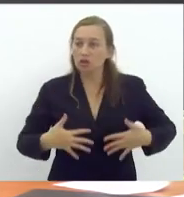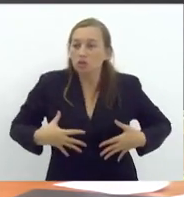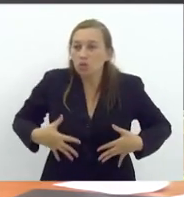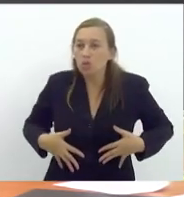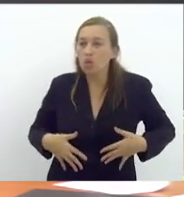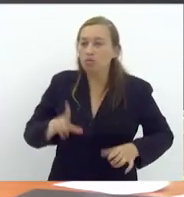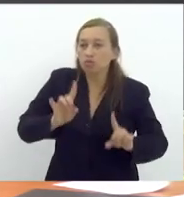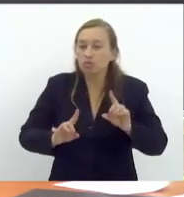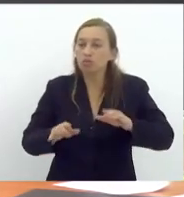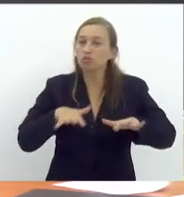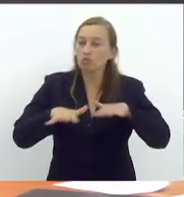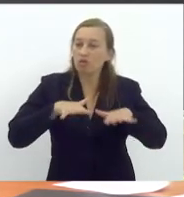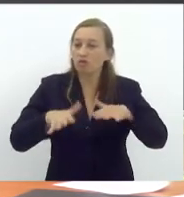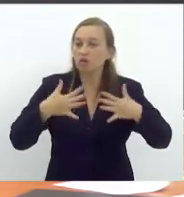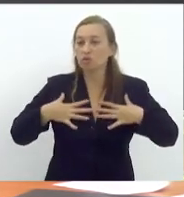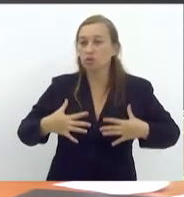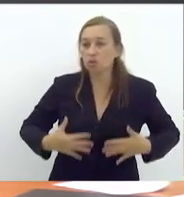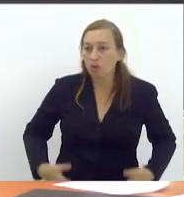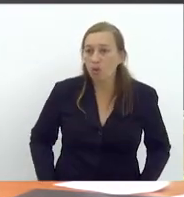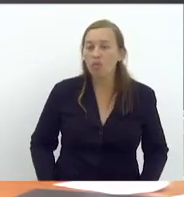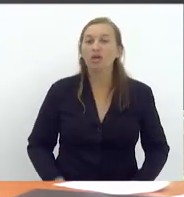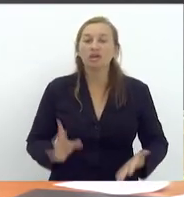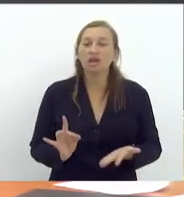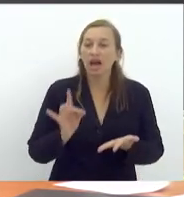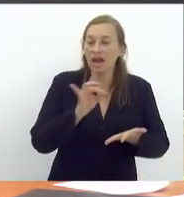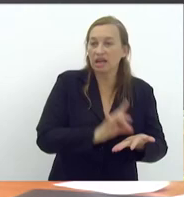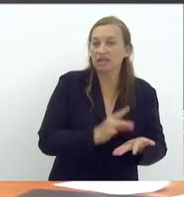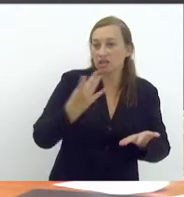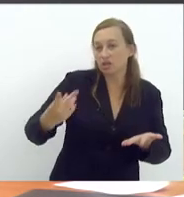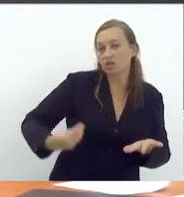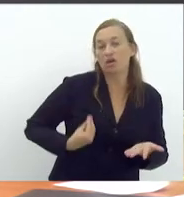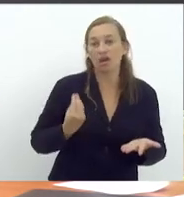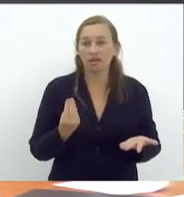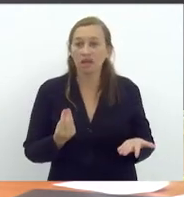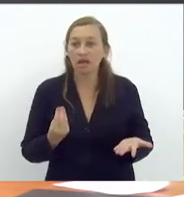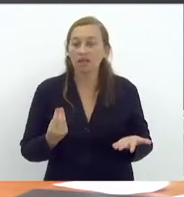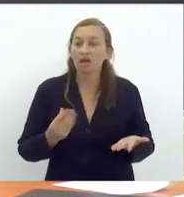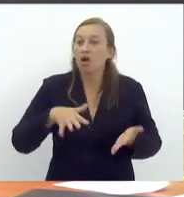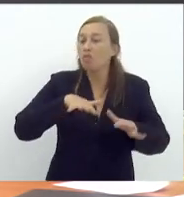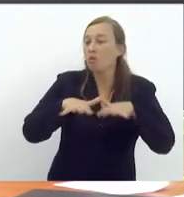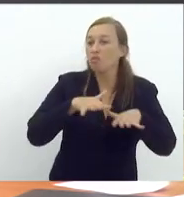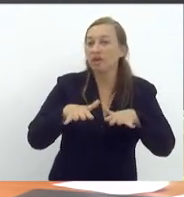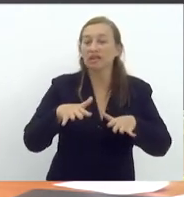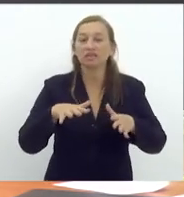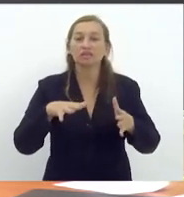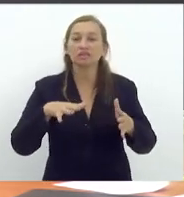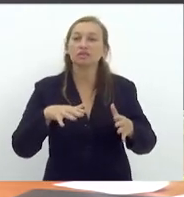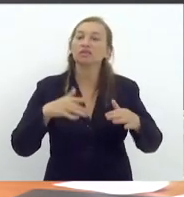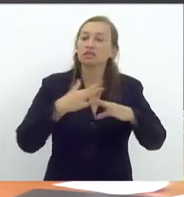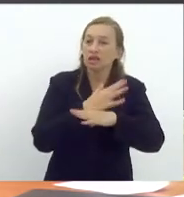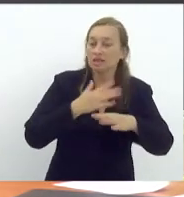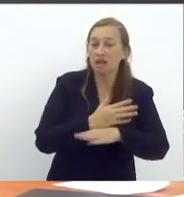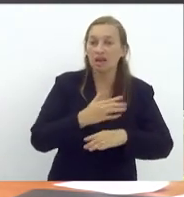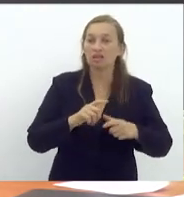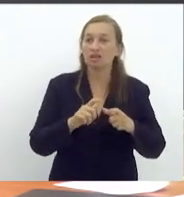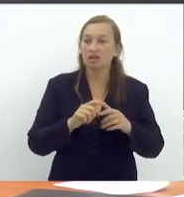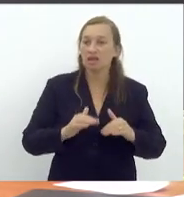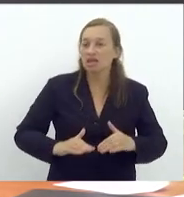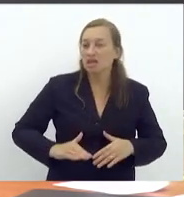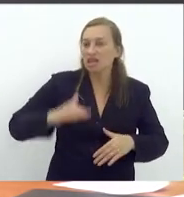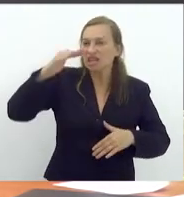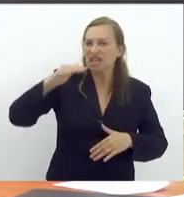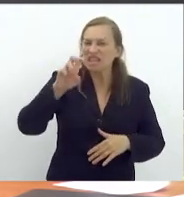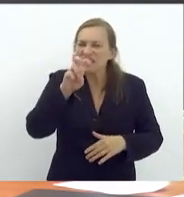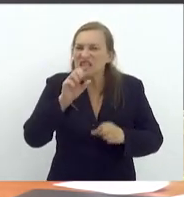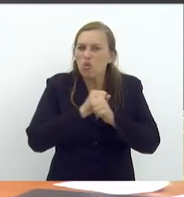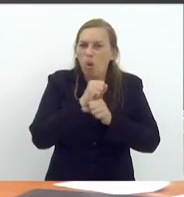e projeta na vida a sua realidade fazemos movimento na cidade crescemos não são cinco